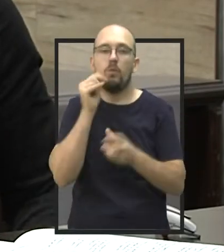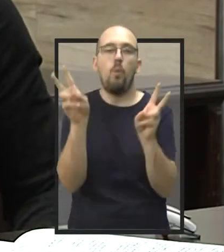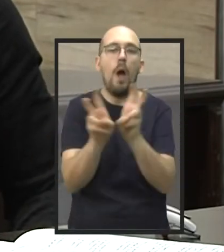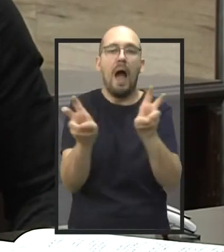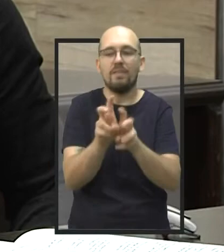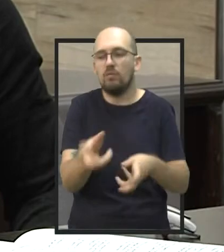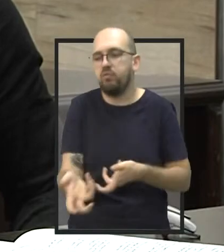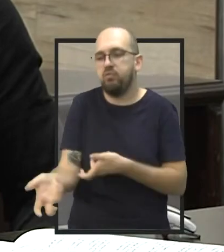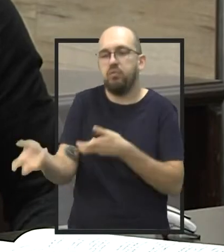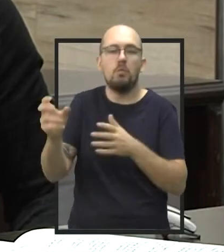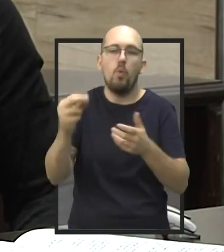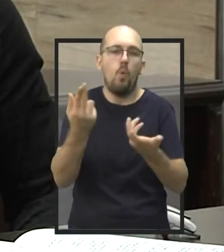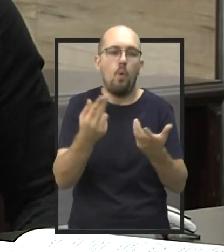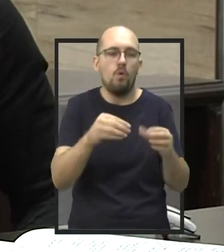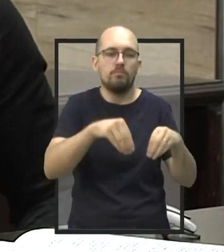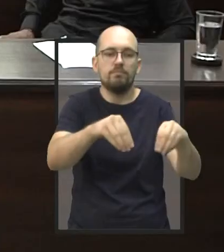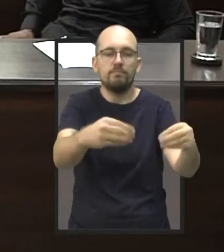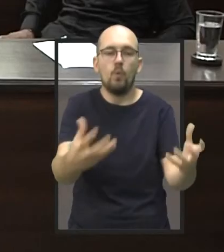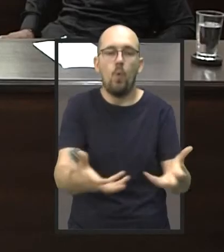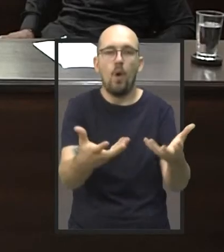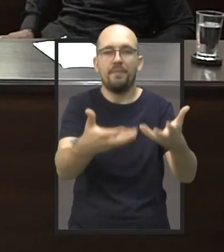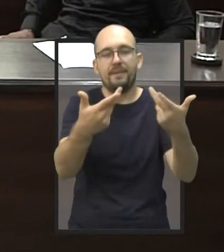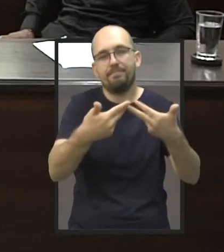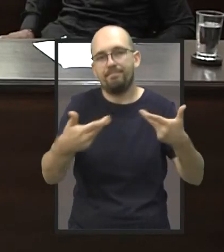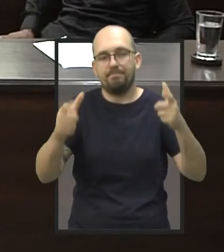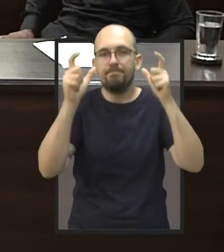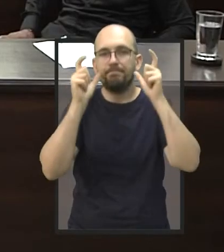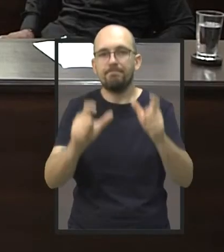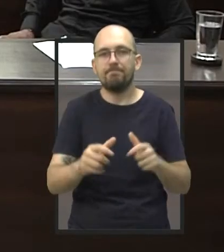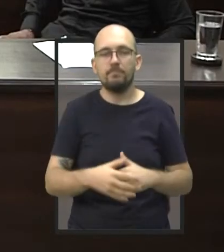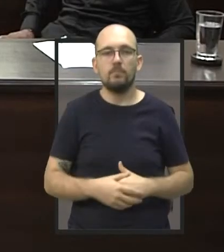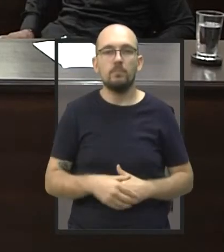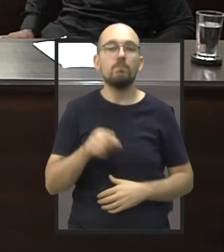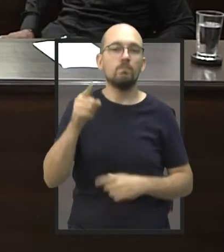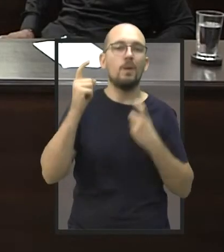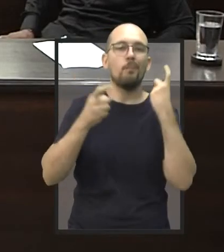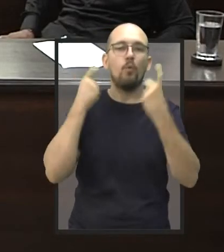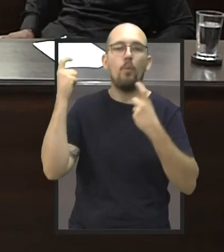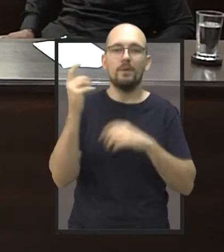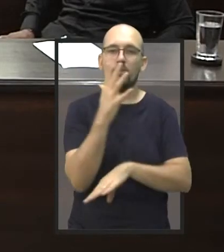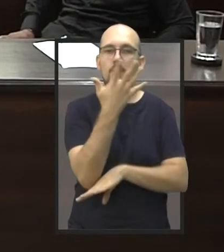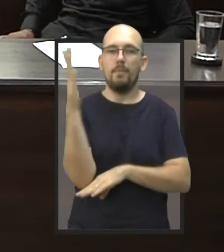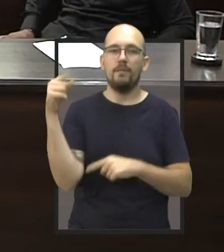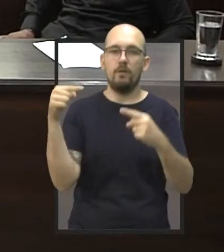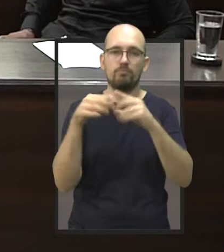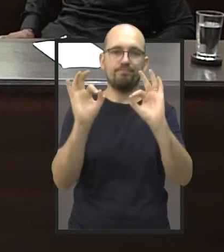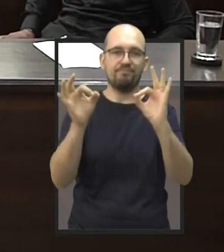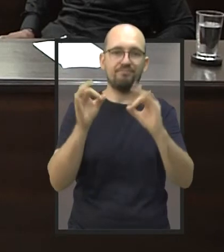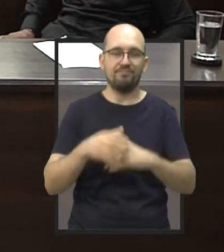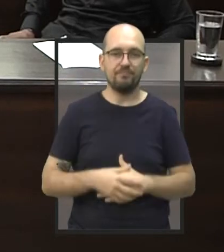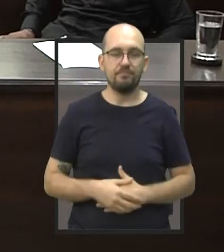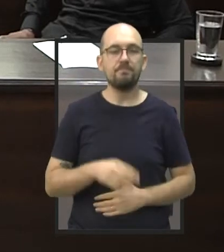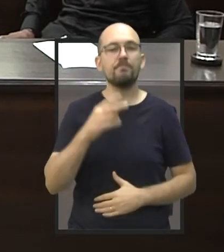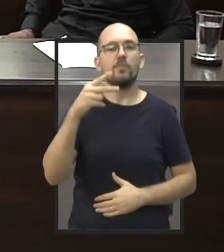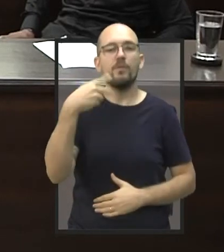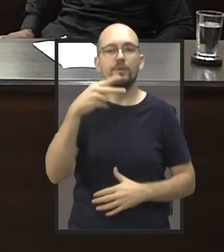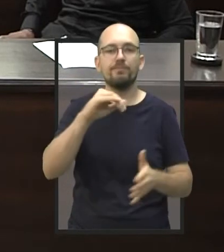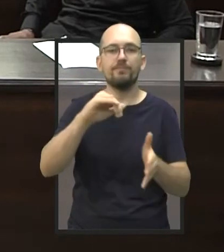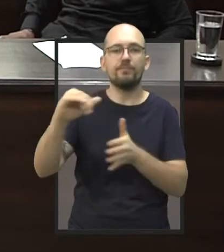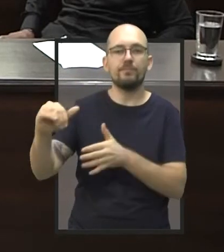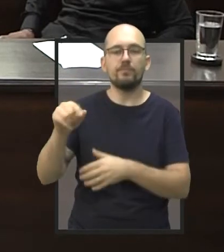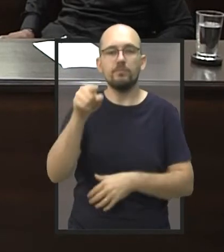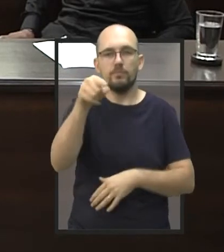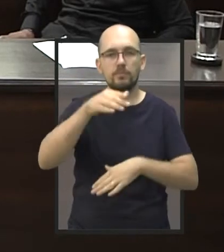horta comunitária, eu acho que seria de grande interesse. É uma preocupação ambiental bastante válida, né? Vereador,